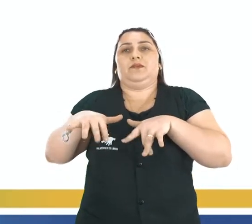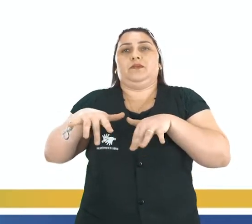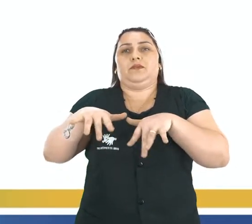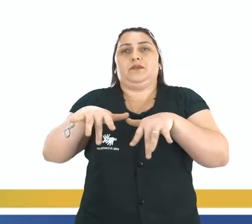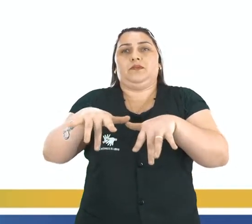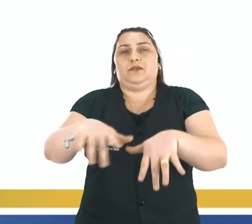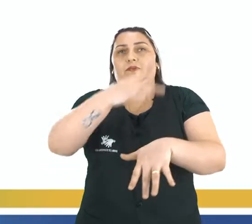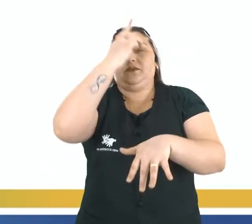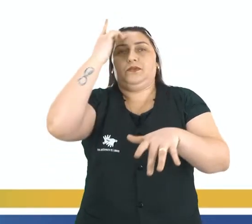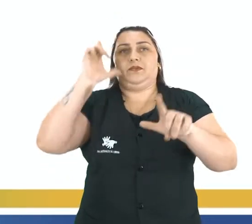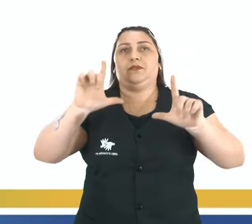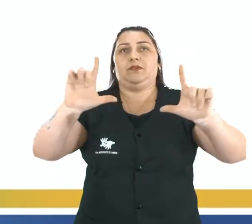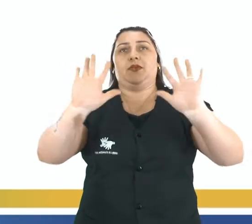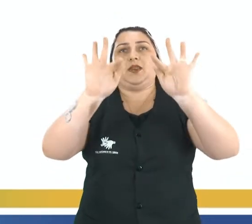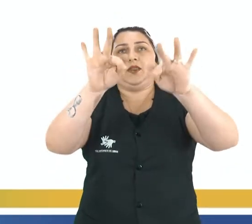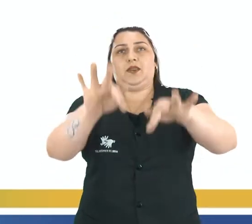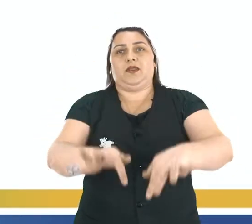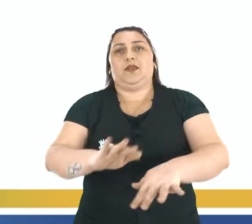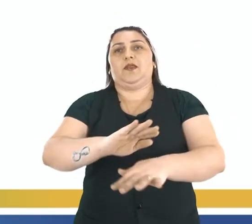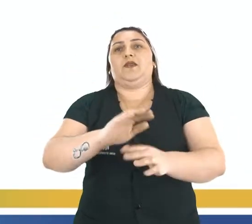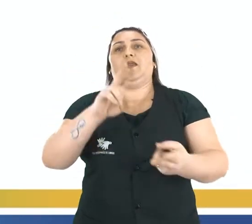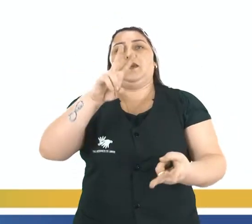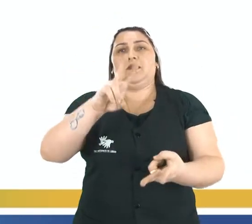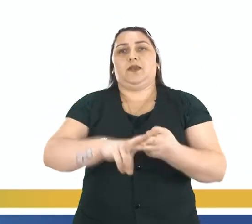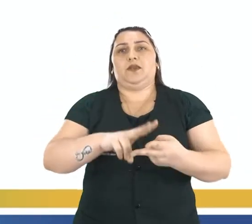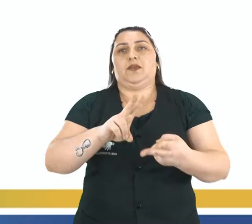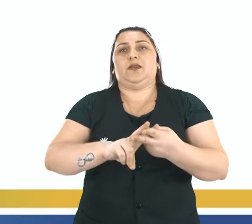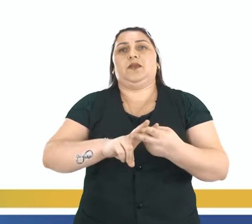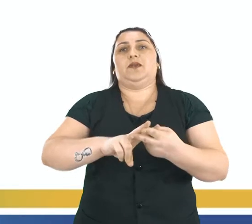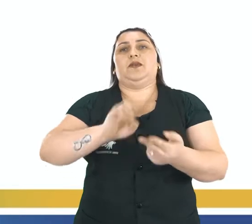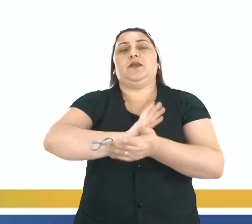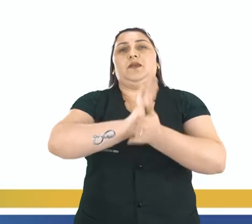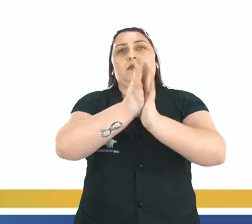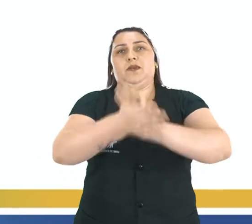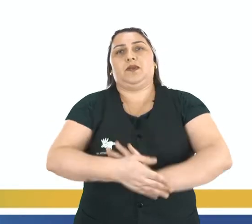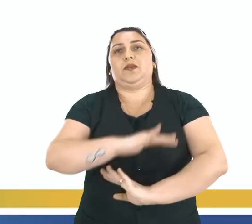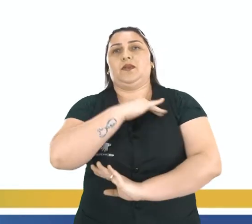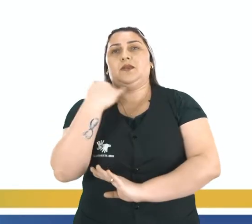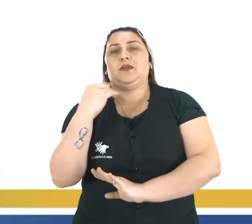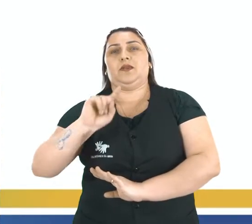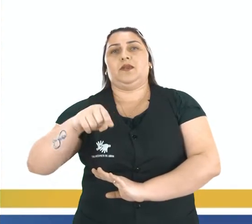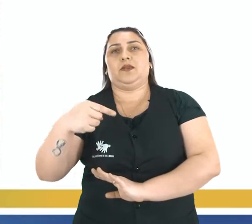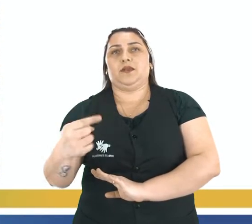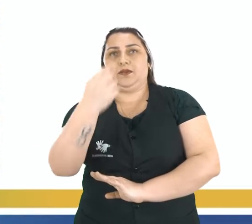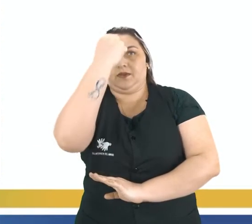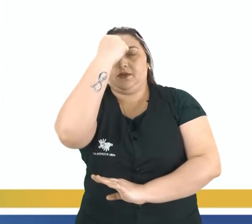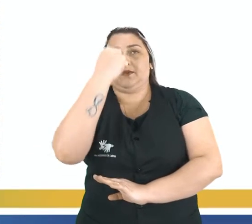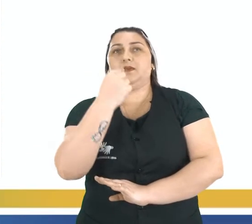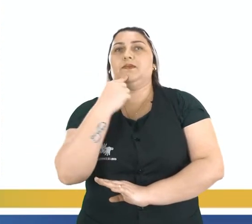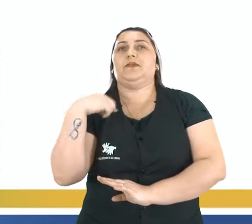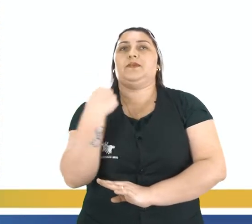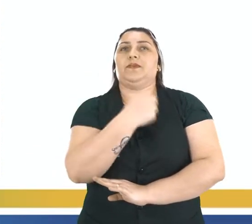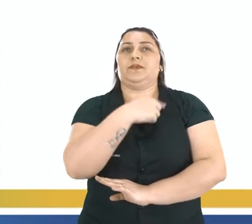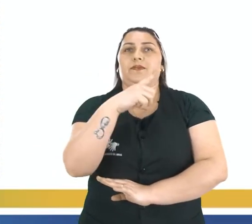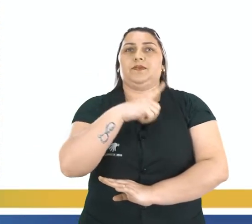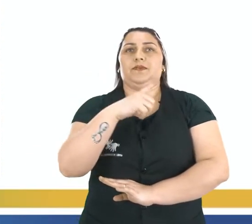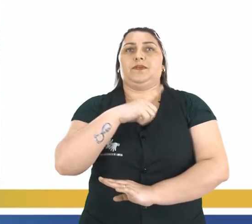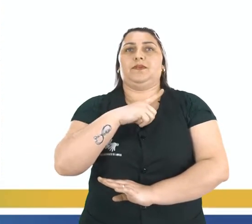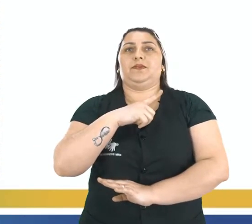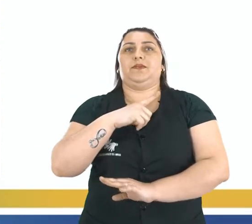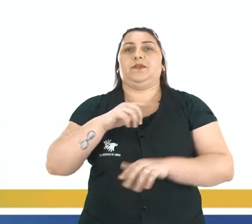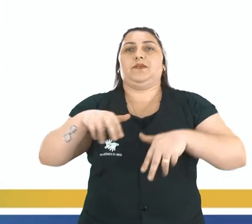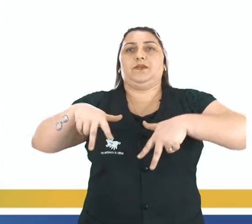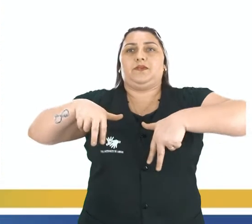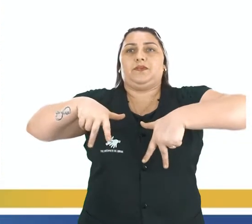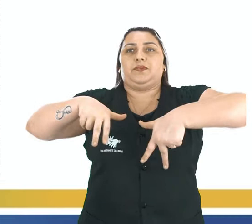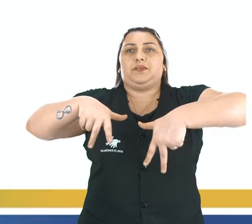cartaz escrito "Fim às prisões, torturas e assassinatos". Nessa outra imagem, a gente tem aí uma